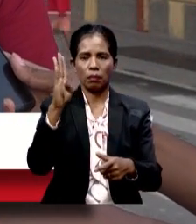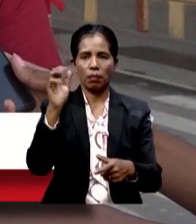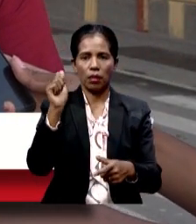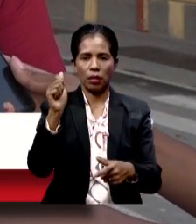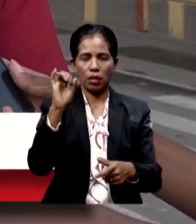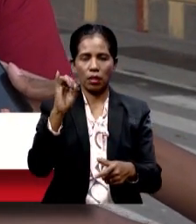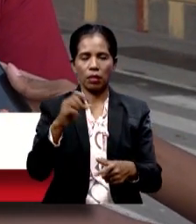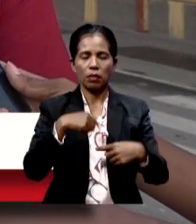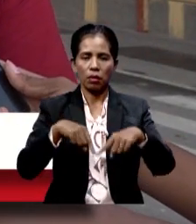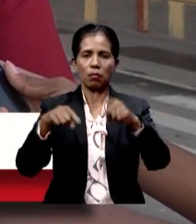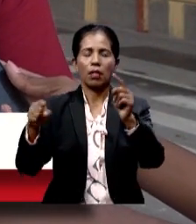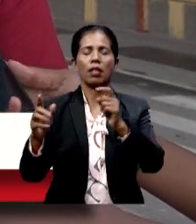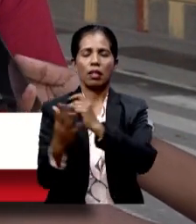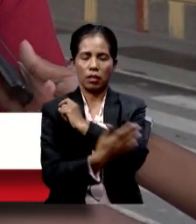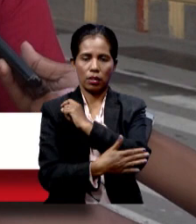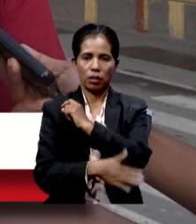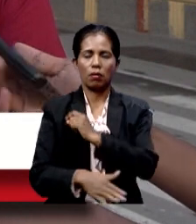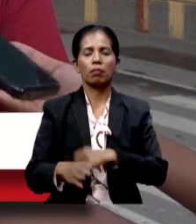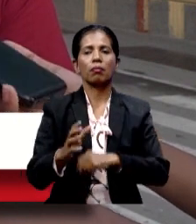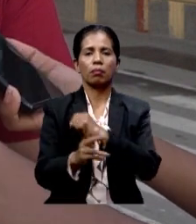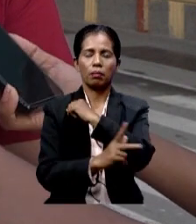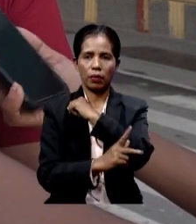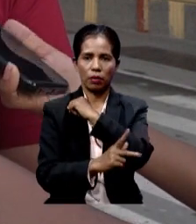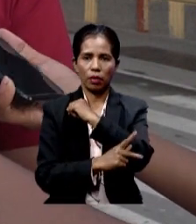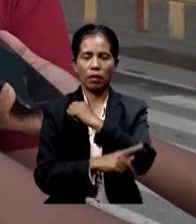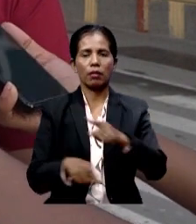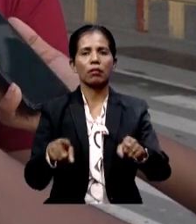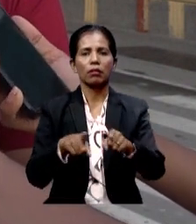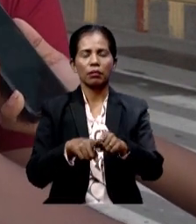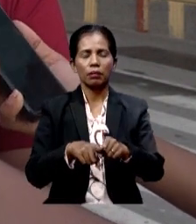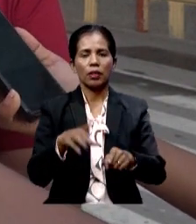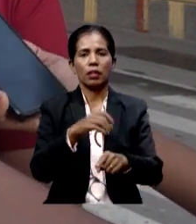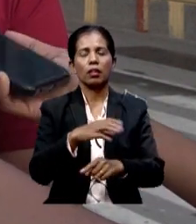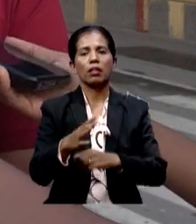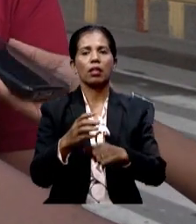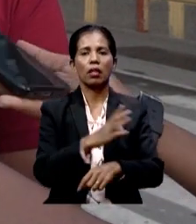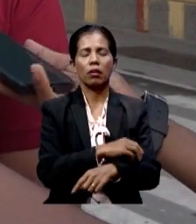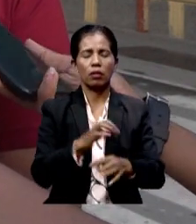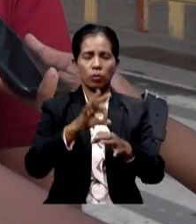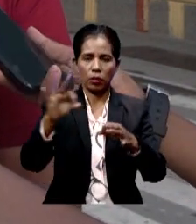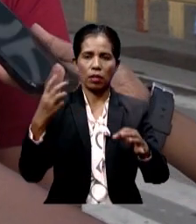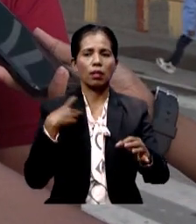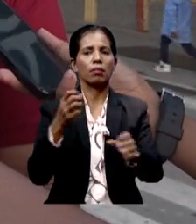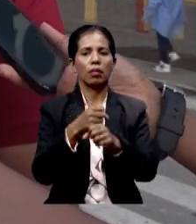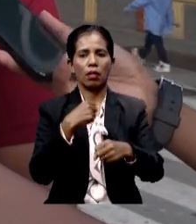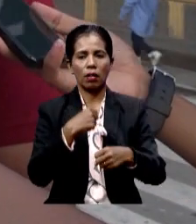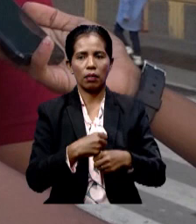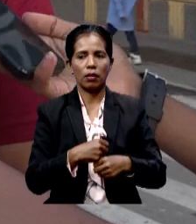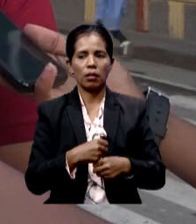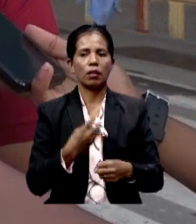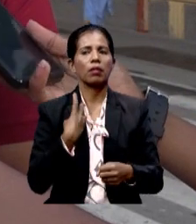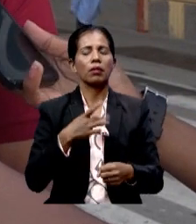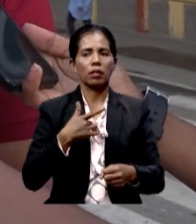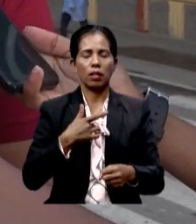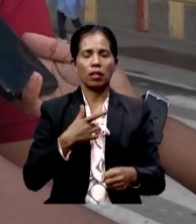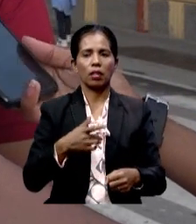a Lisboa. Ida, né? A nessa peregrinação espiritual Ida, nebe a mi halau, a mi sinti katakni